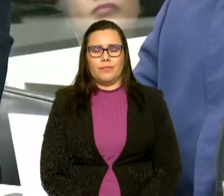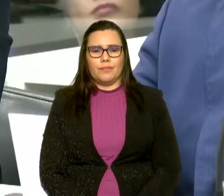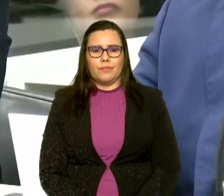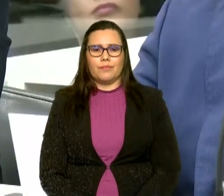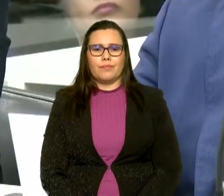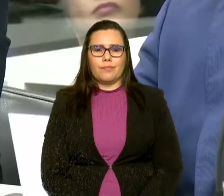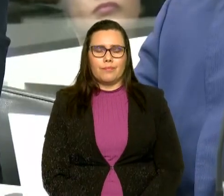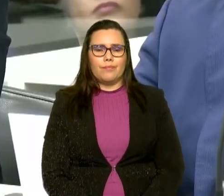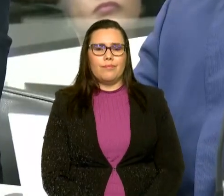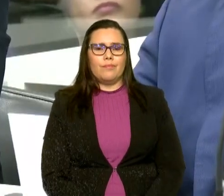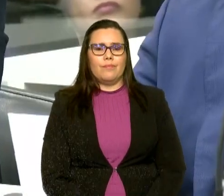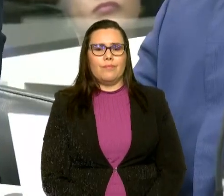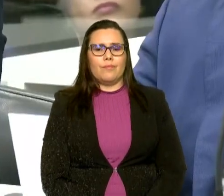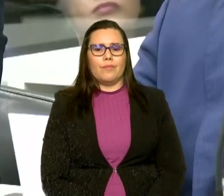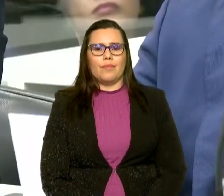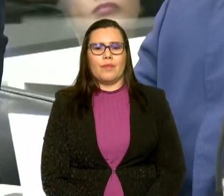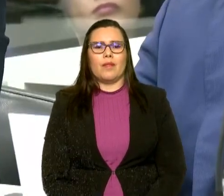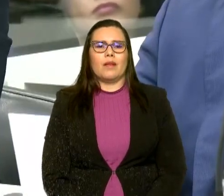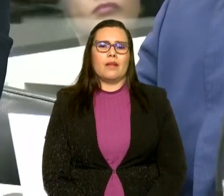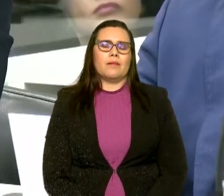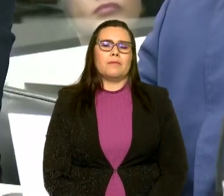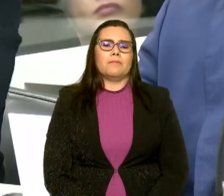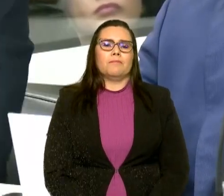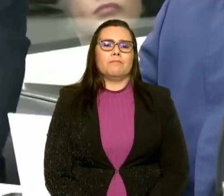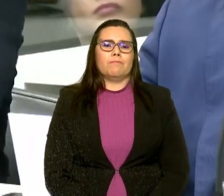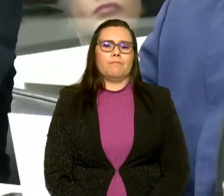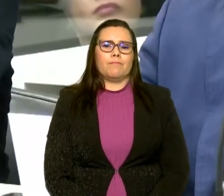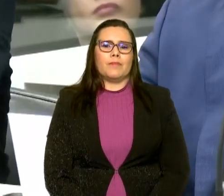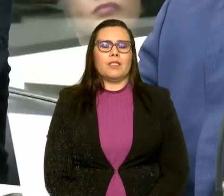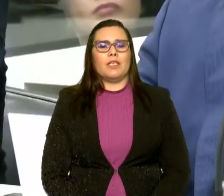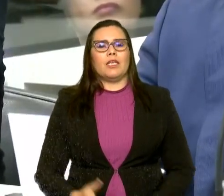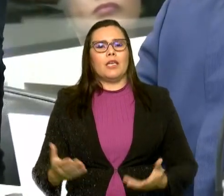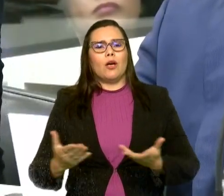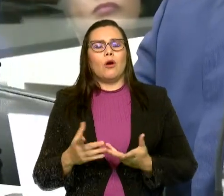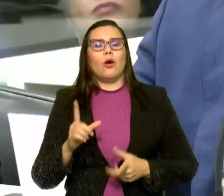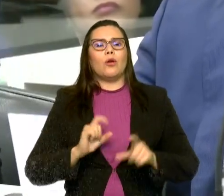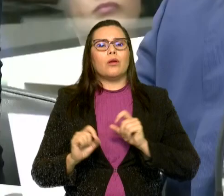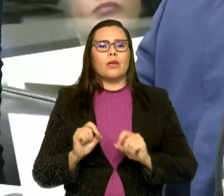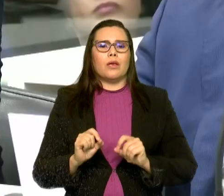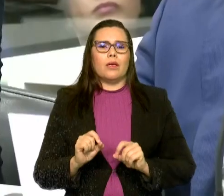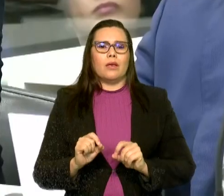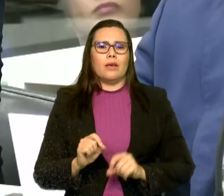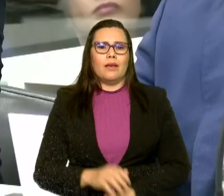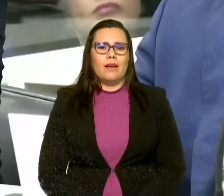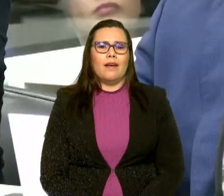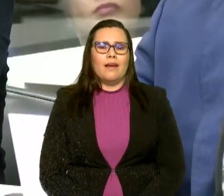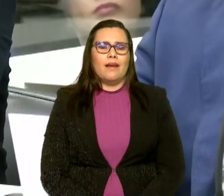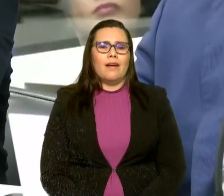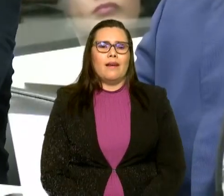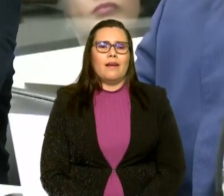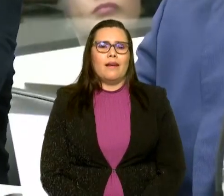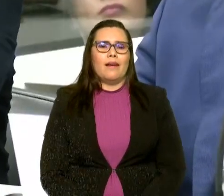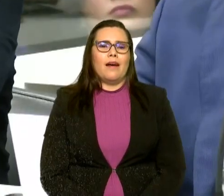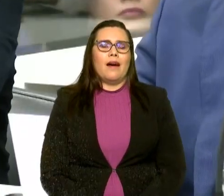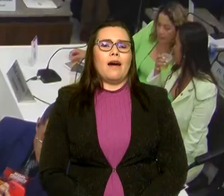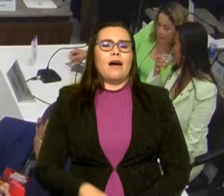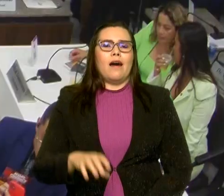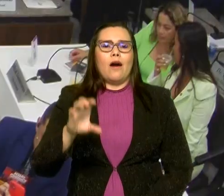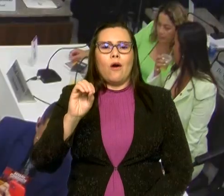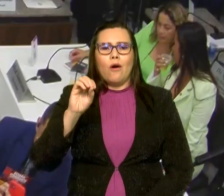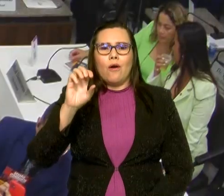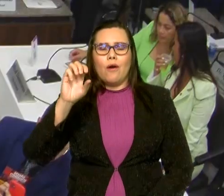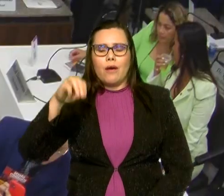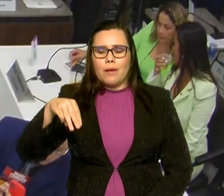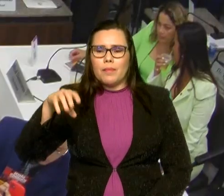Mundial de Saúde declarado o fim da emergência global da Covid-19.